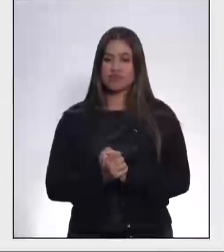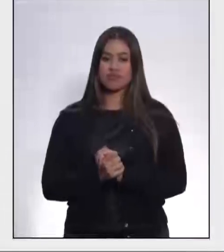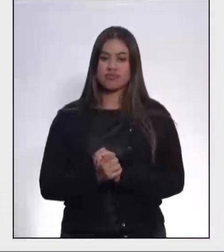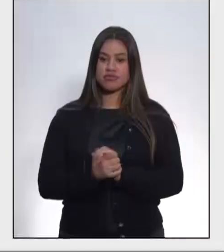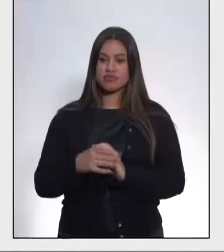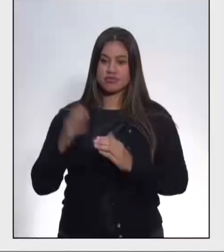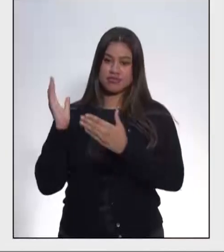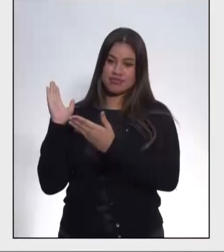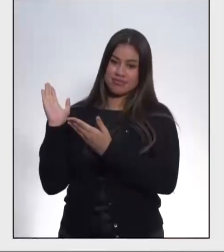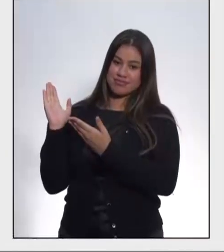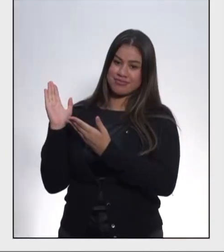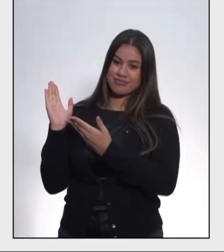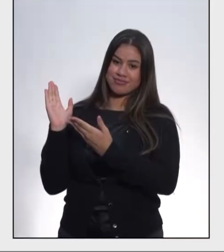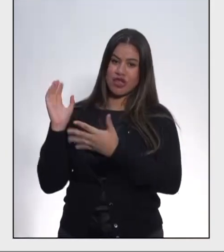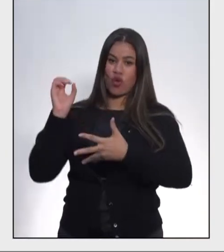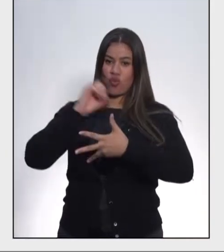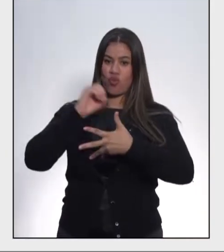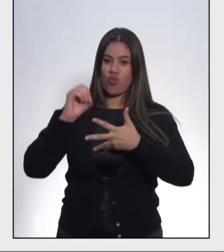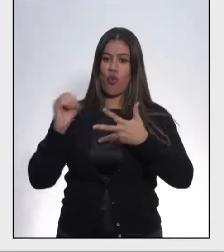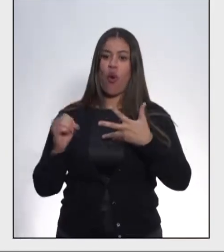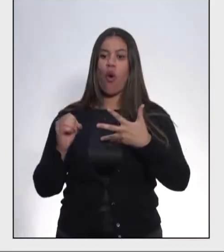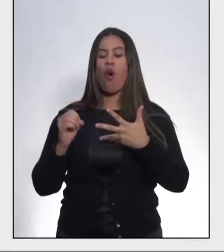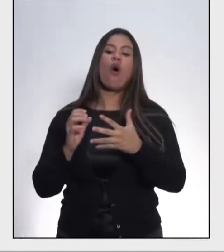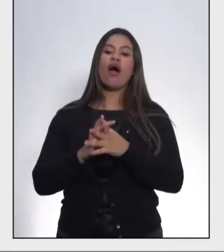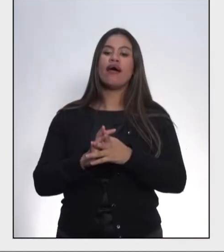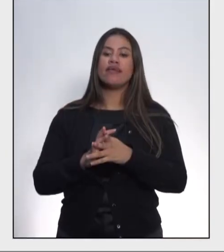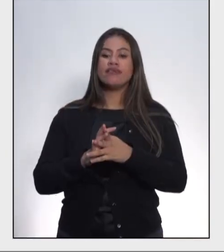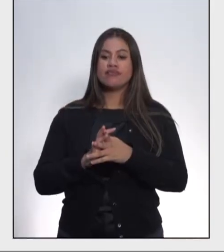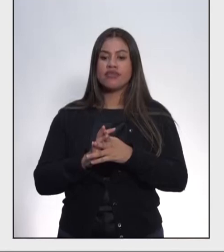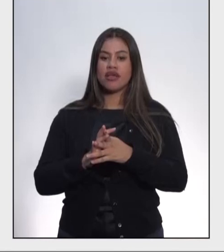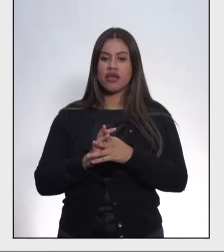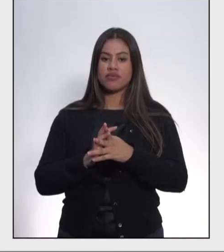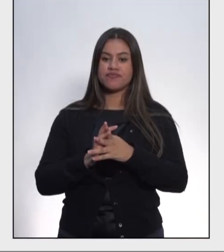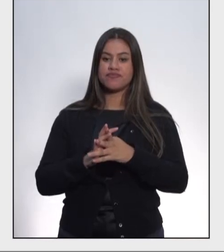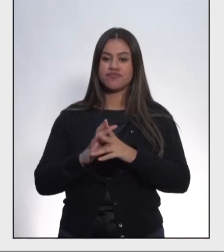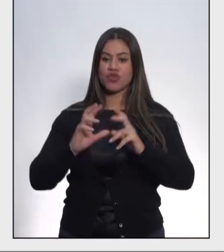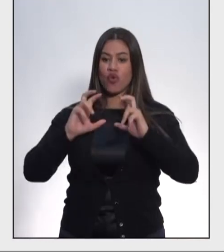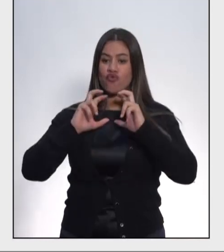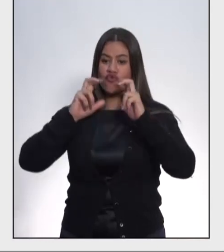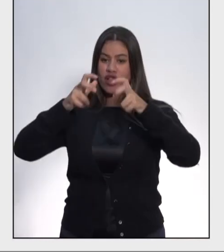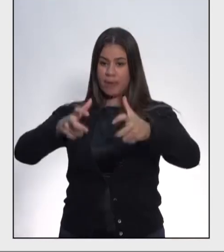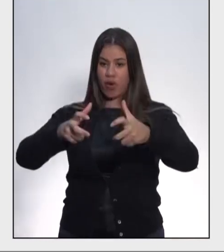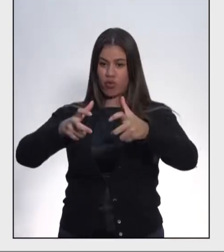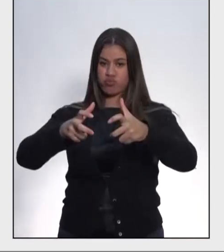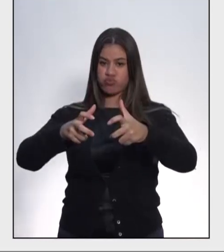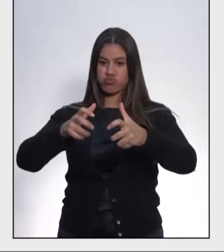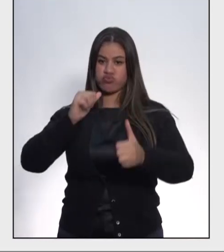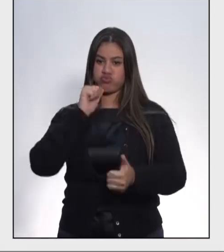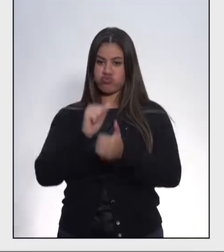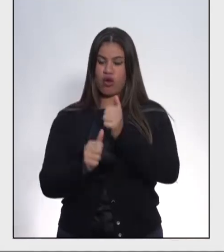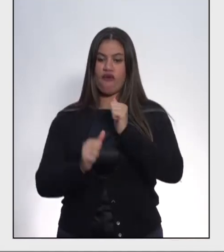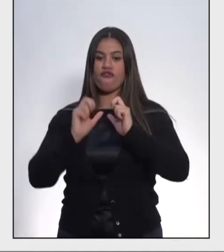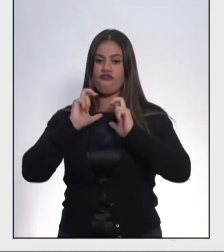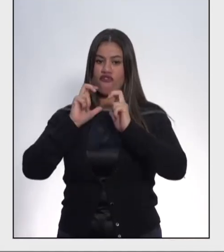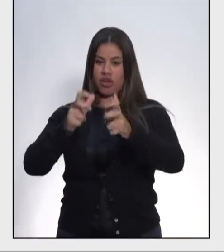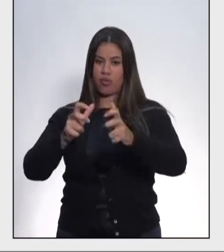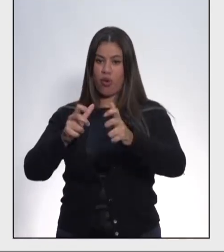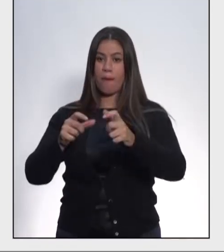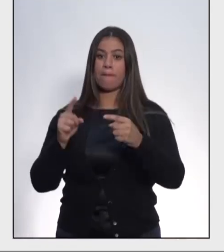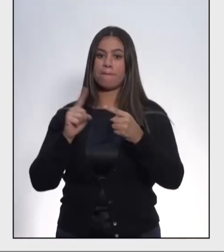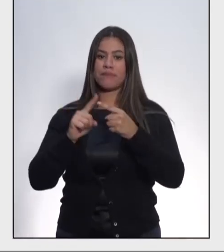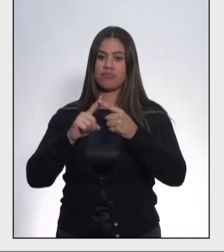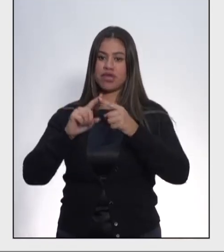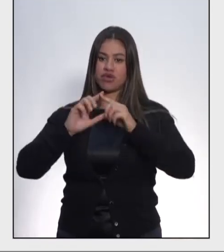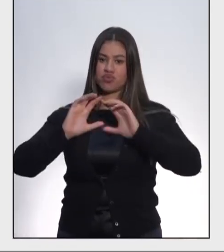questão que caiu no Enem, sobre o voleibol. Então, nós temos 3 fotos aí, tá vendo? Se você reconhece um pouco do jogo de voleibol, né? O primeiro é um sacador,